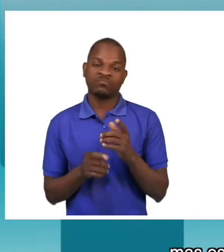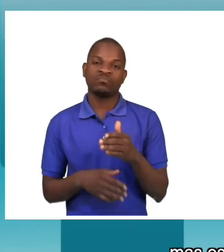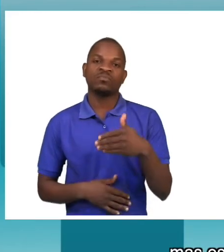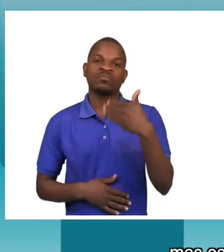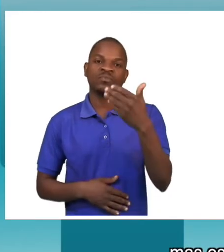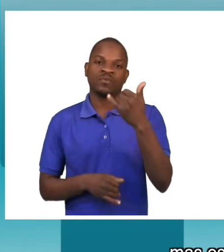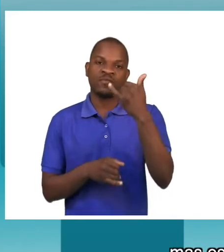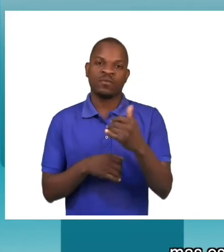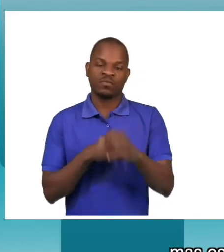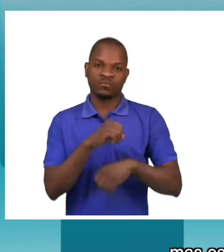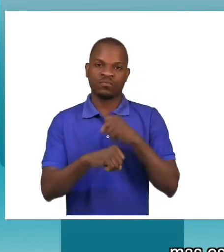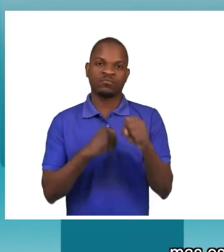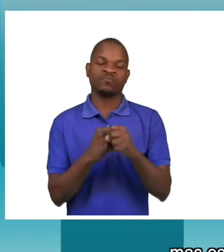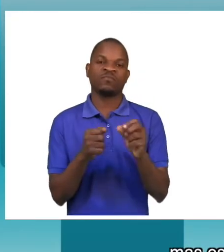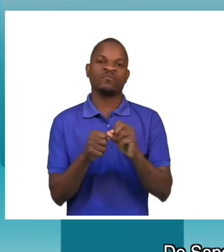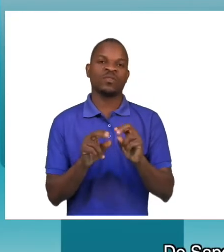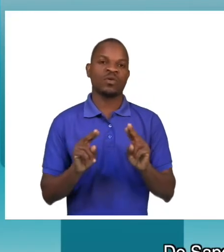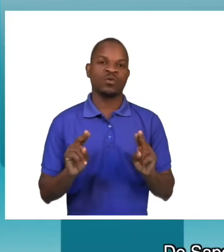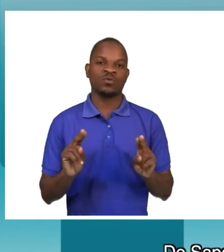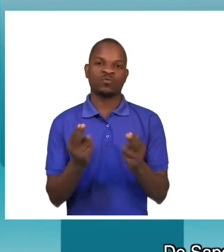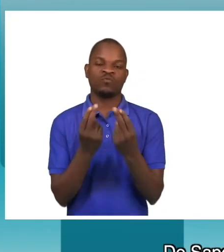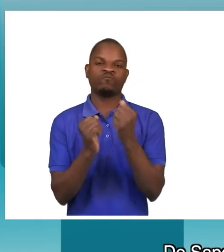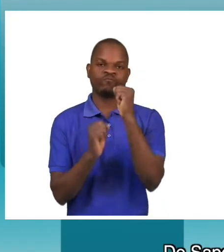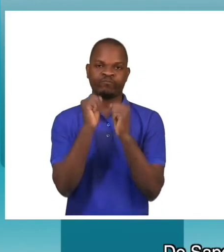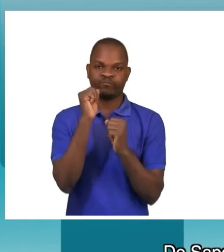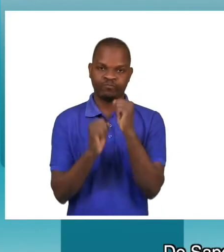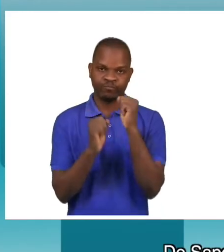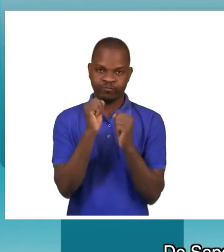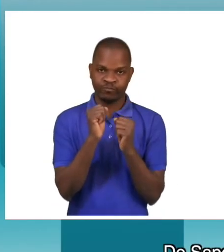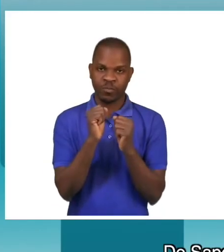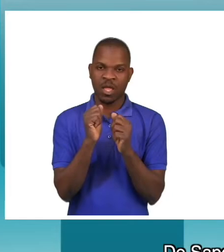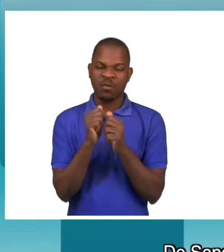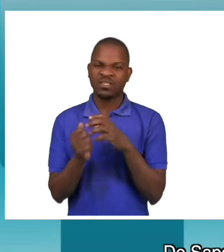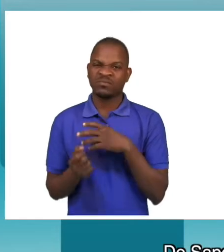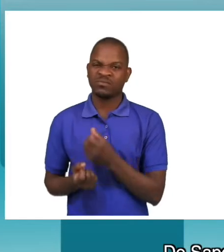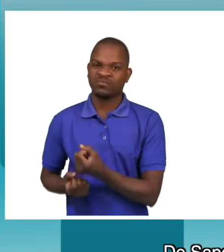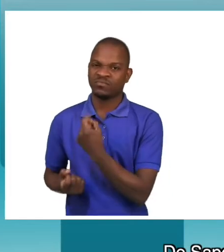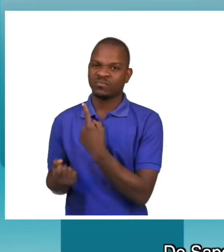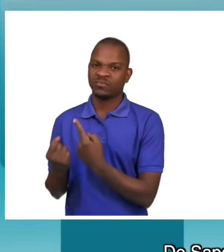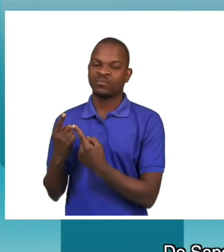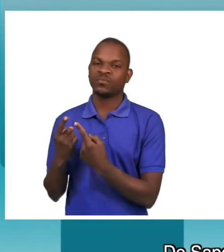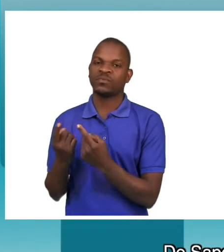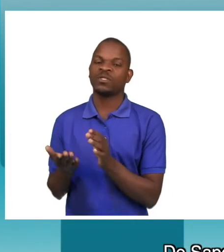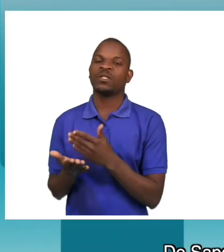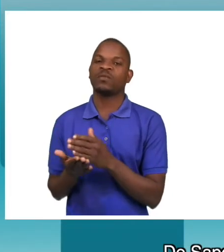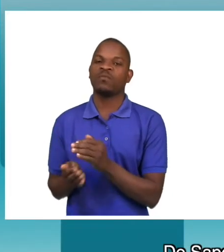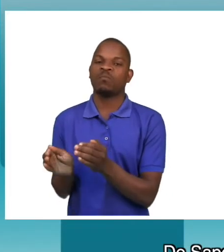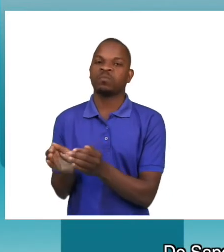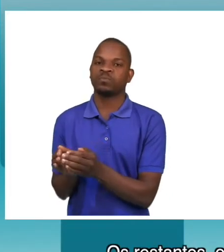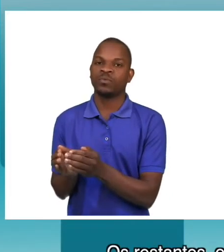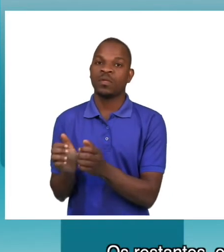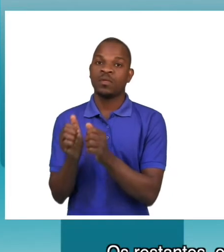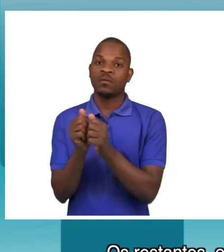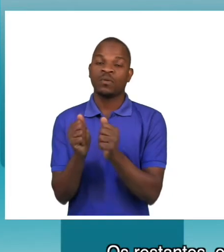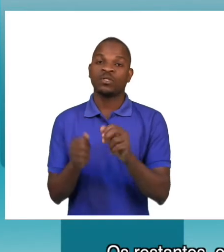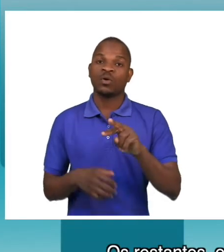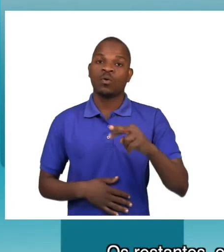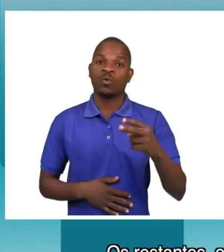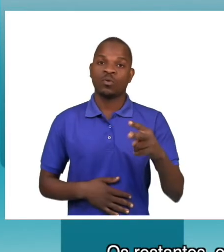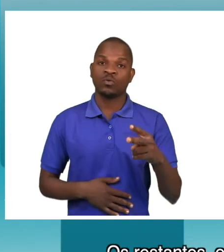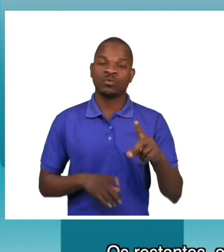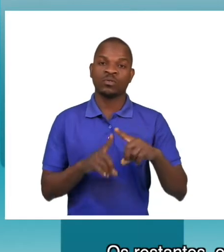final do ano eles sejam reeditados o sapo caribu ainda temos alguns exemplares disponíveis e os